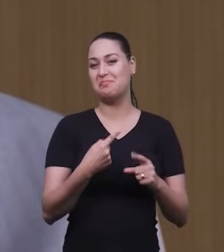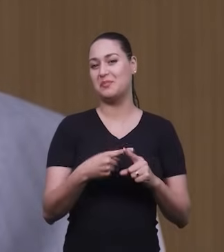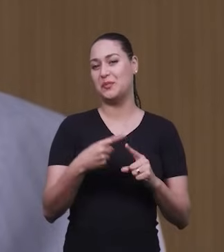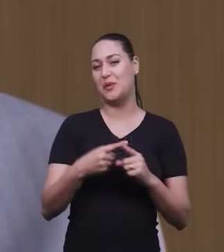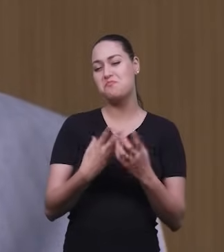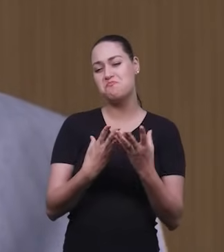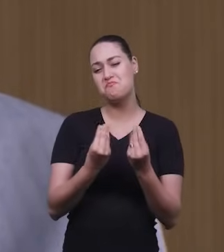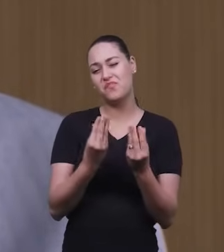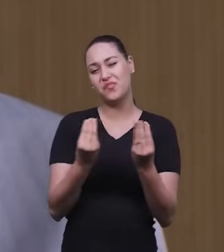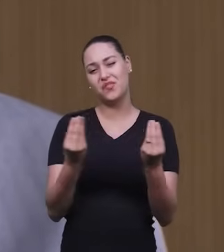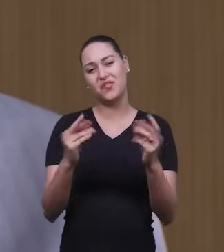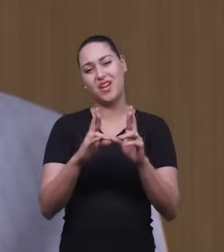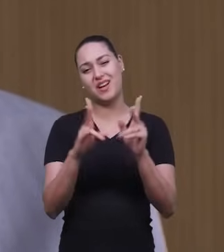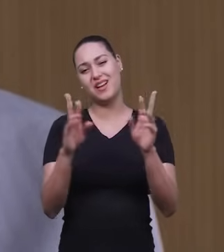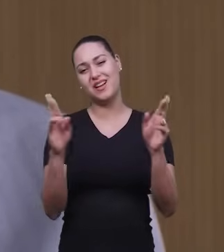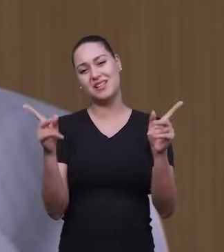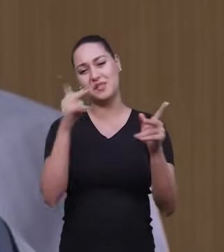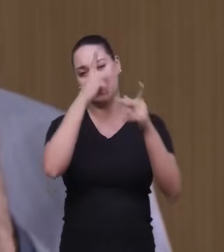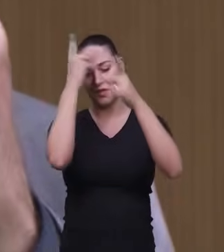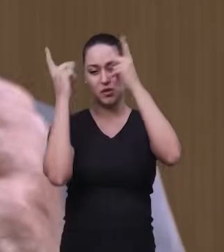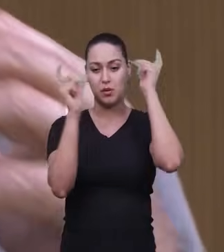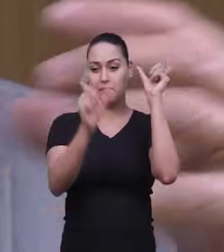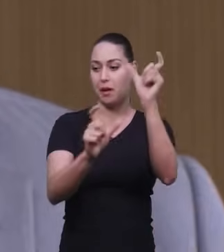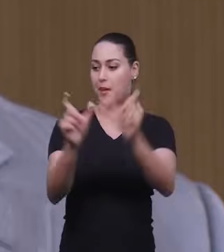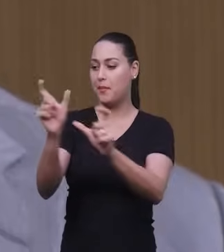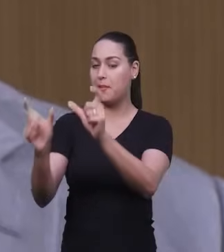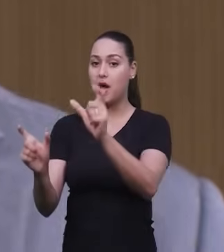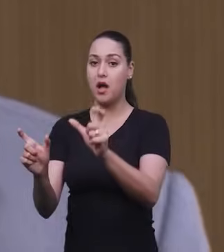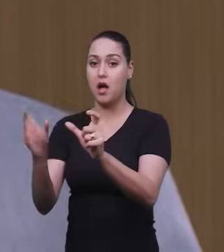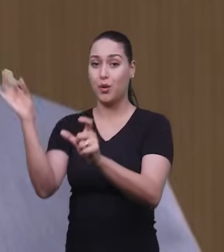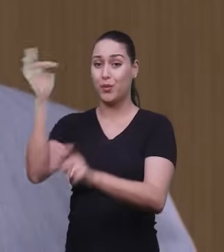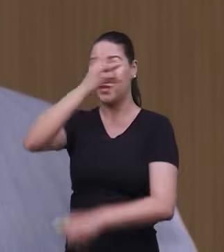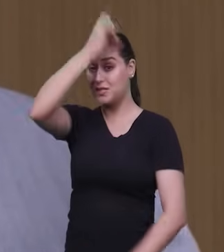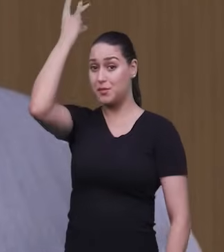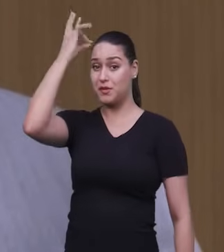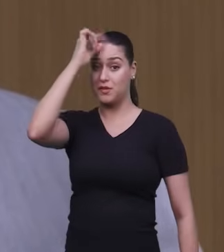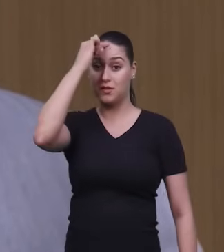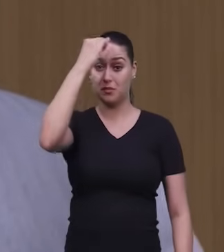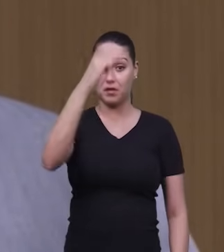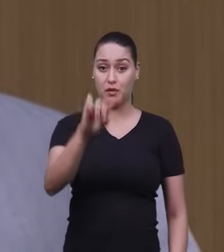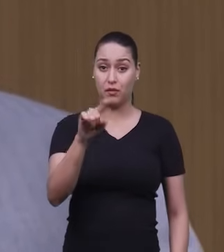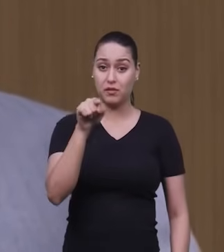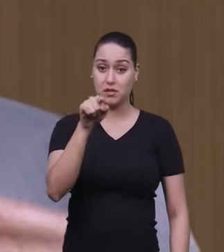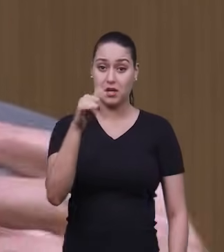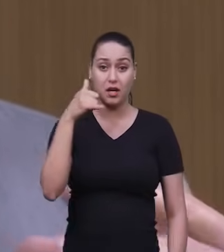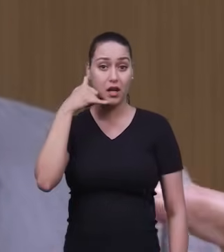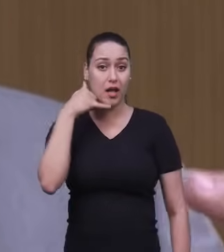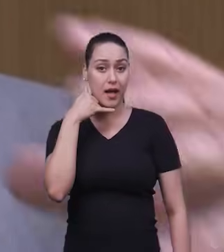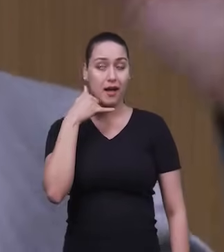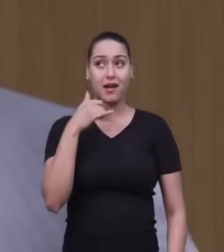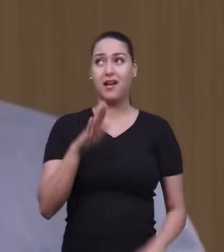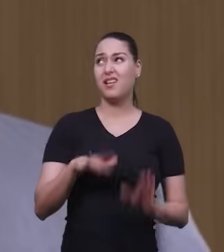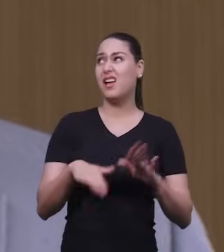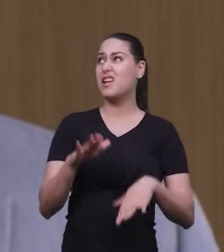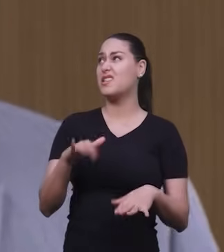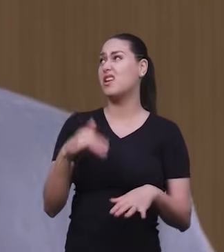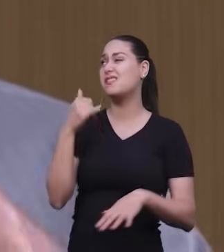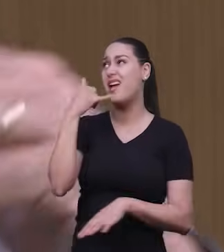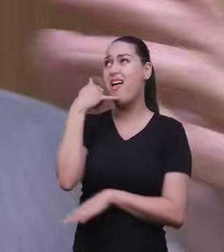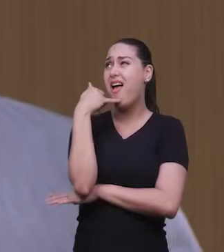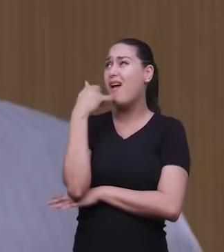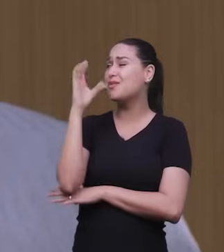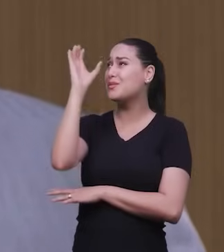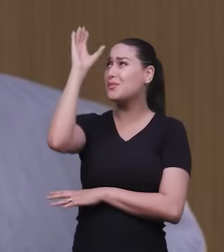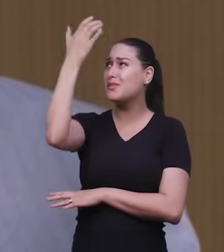várias pessoas, eu já disse isso, foi o Espírito Santo que mandou você ligar para cá. Porque as pessoas às vezes ligam, para mim não tem mais